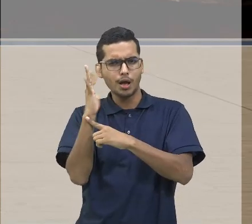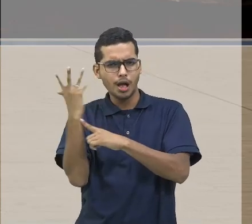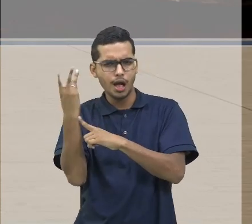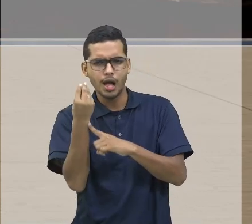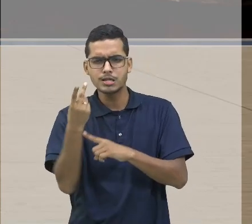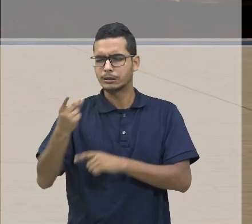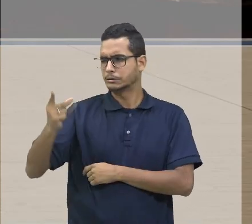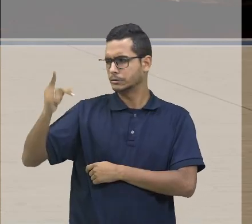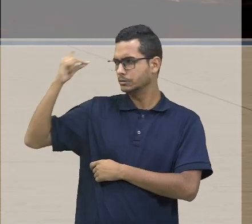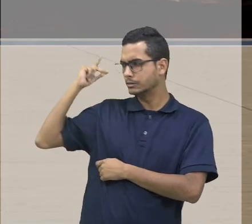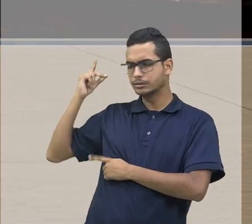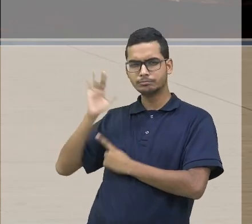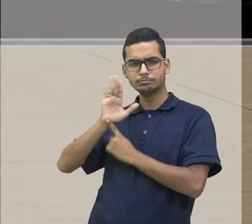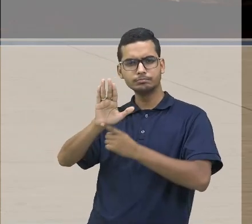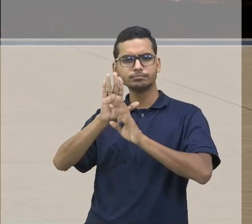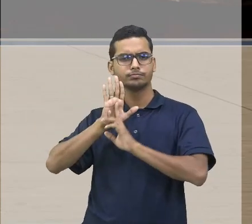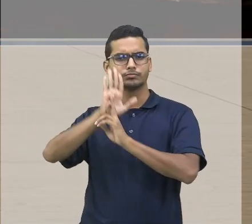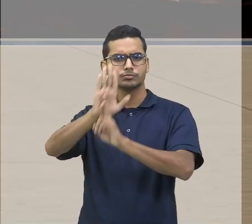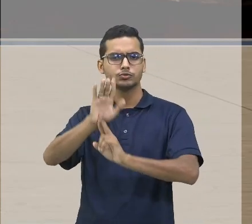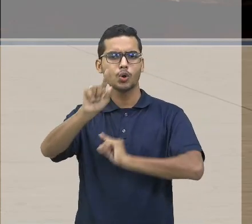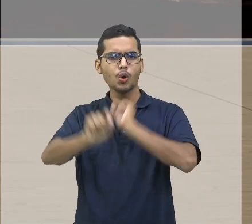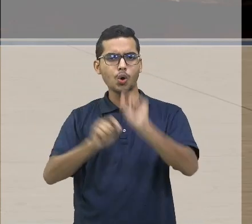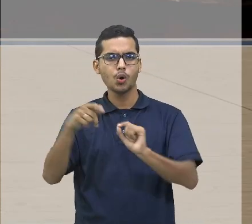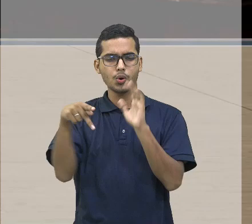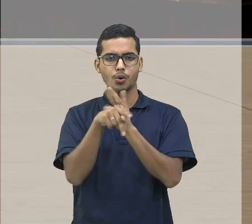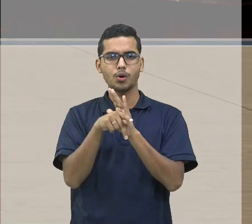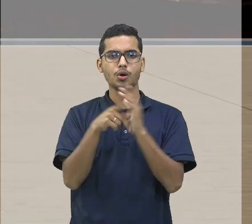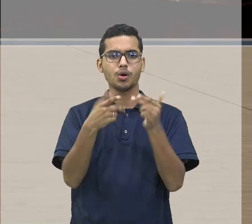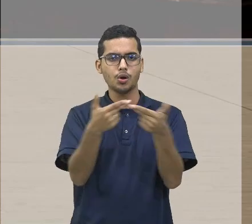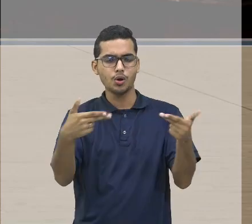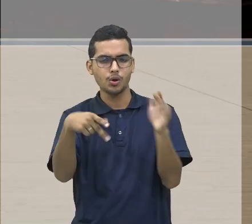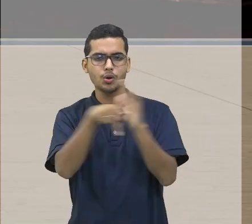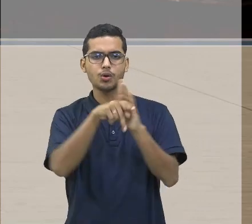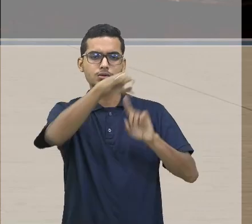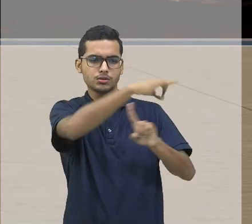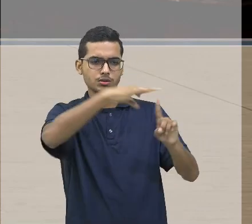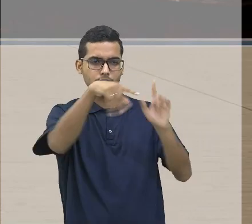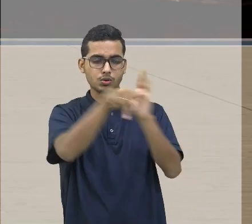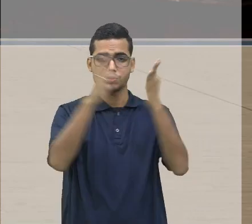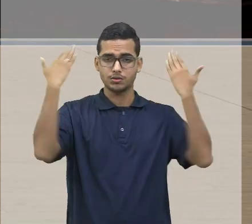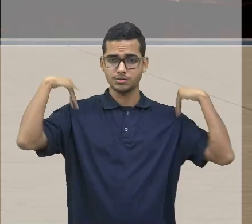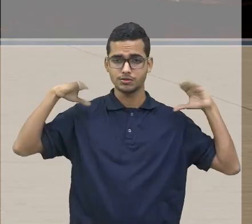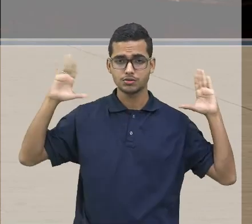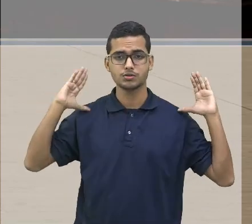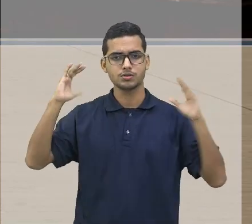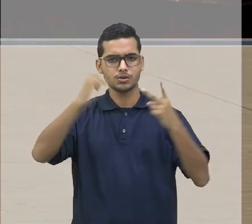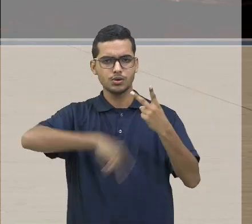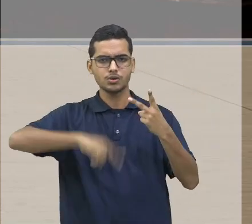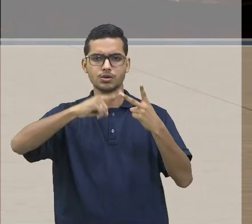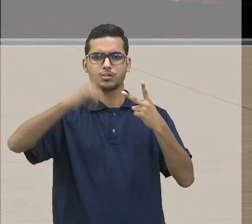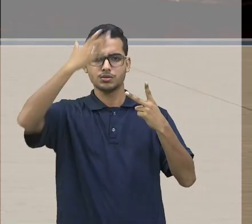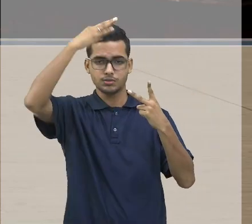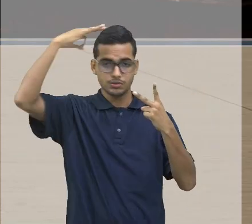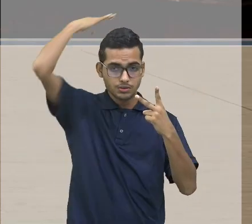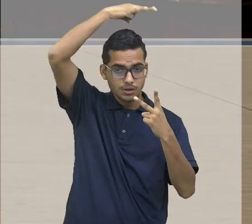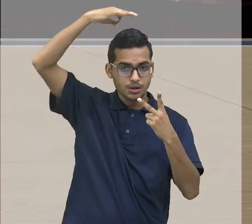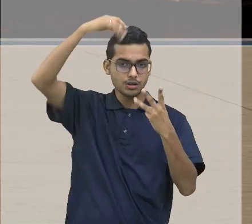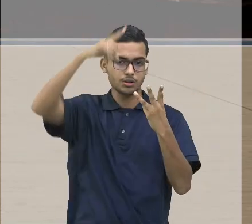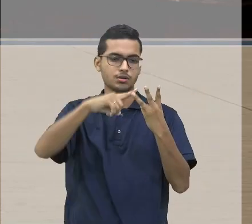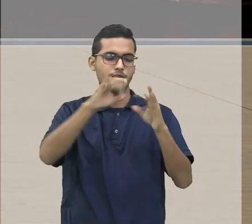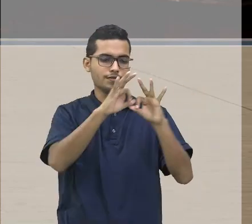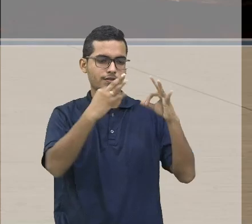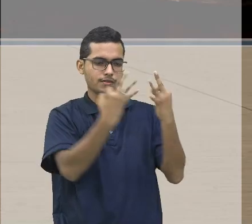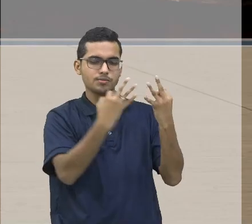vai ver que normalmente elas representavam figuras sacras, anjos, santos, a Sagrada Família, assim como a